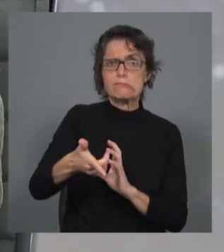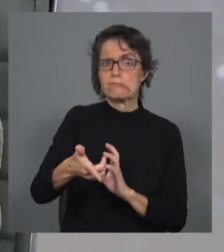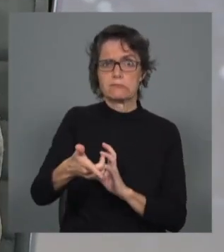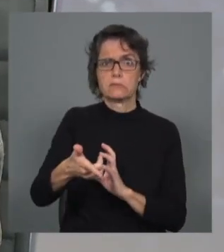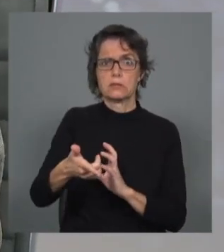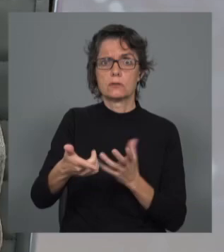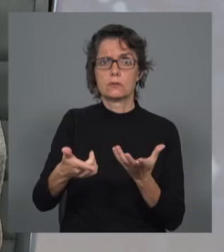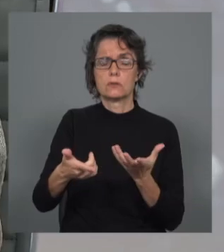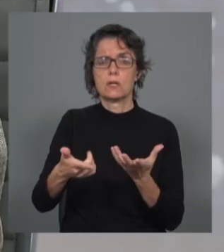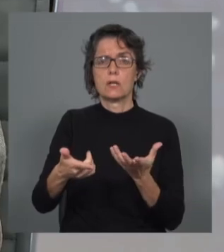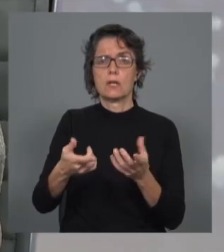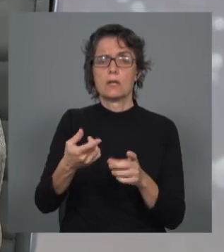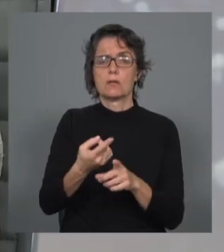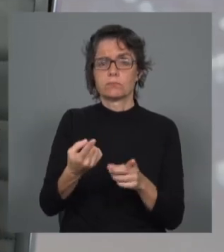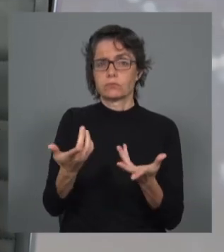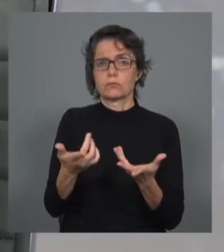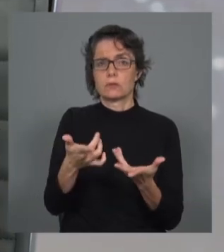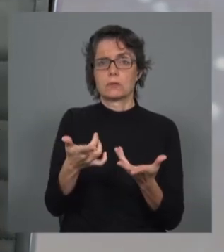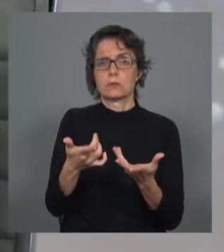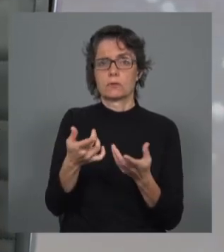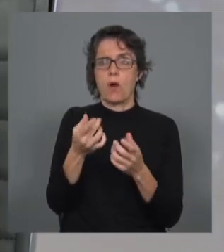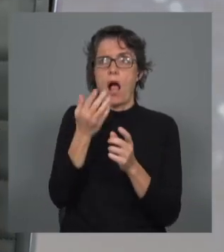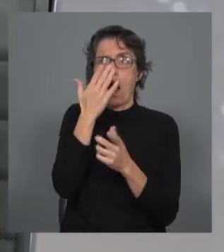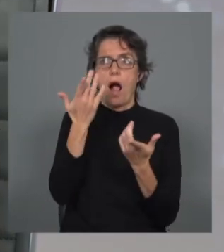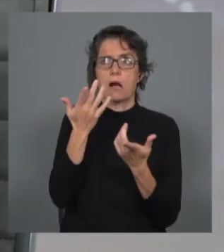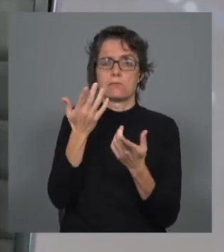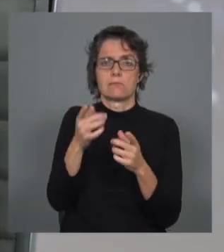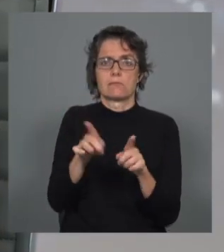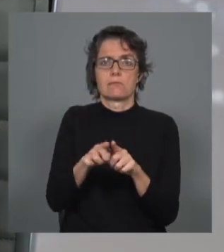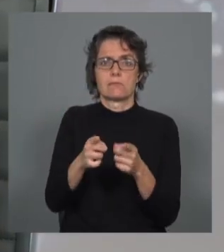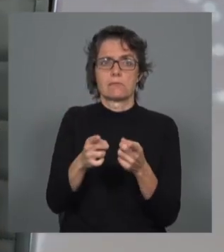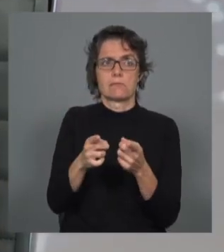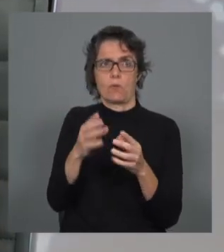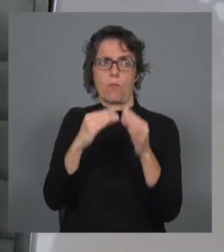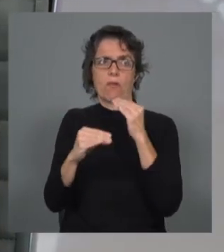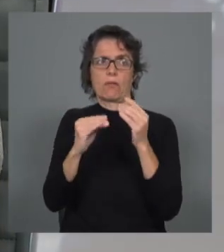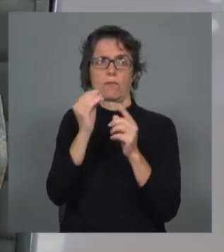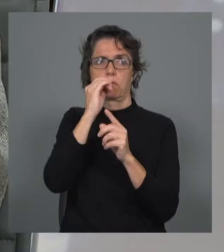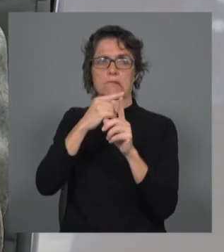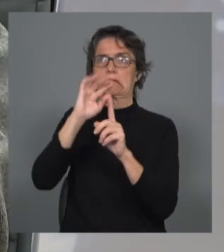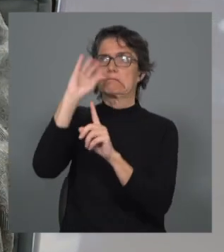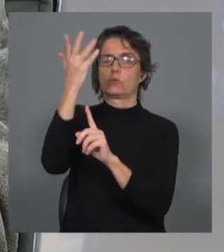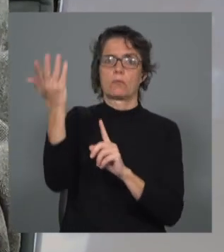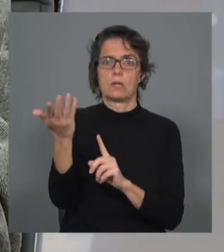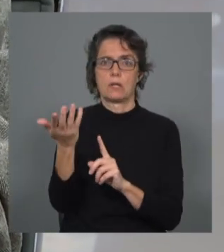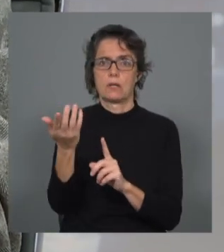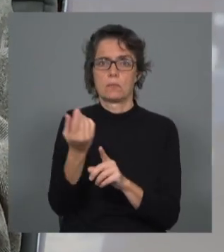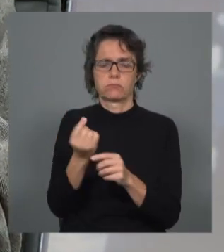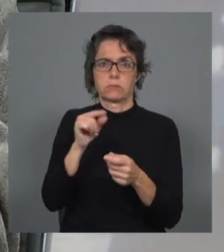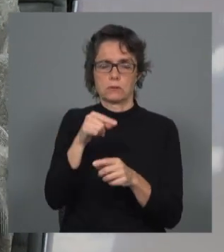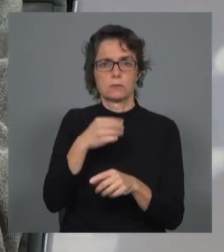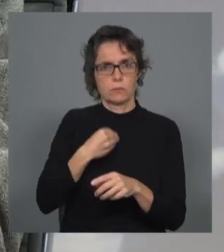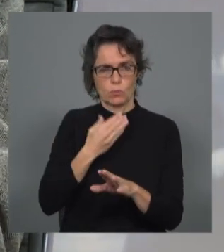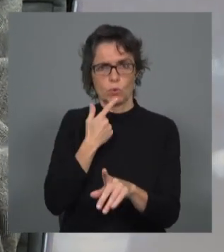aos ambientalistas, mas é igual ao do clima, quer dizer, é uma verdadeira preocupação que todos temos que inscrever. E é